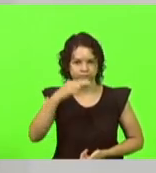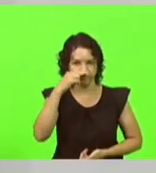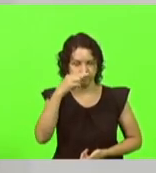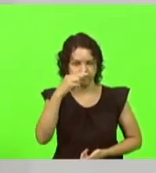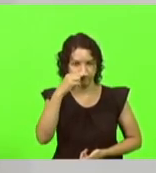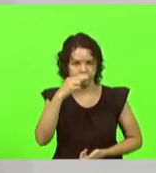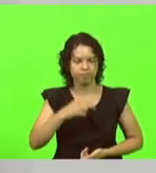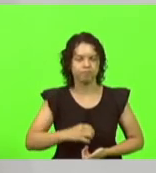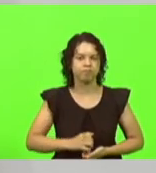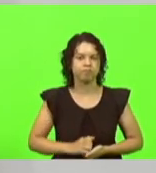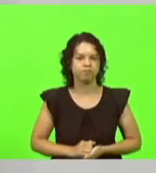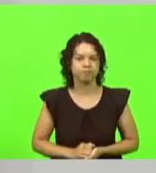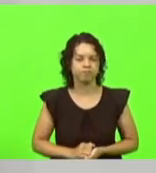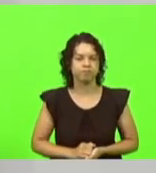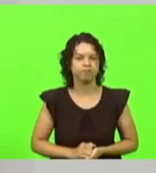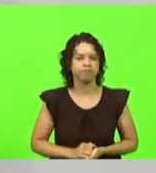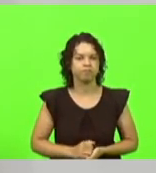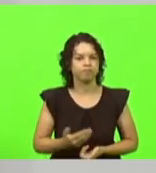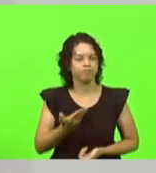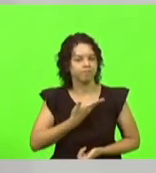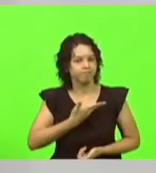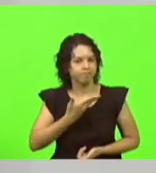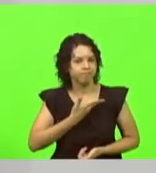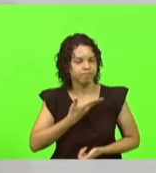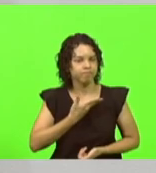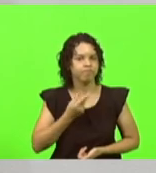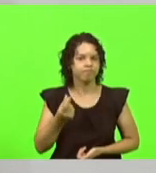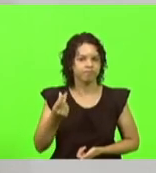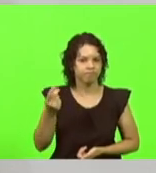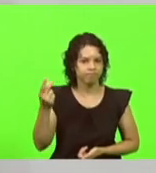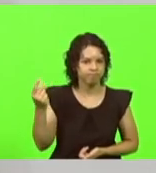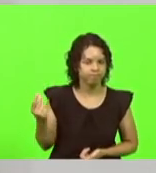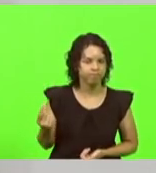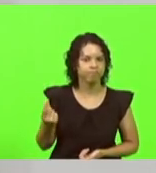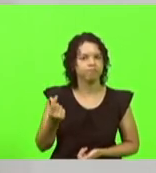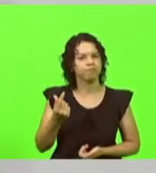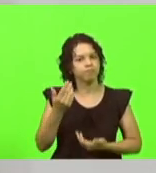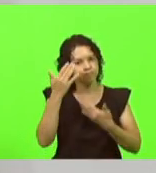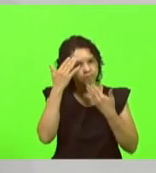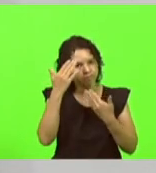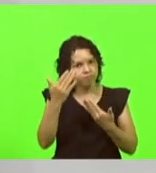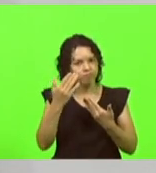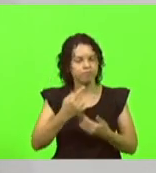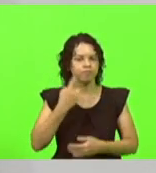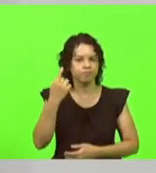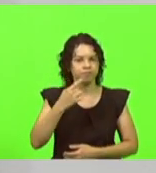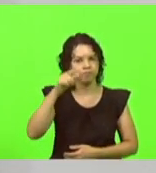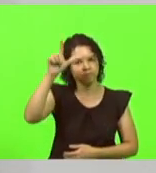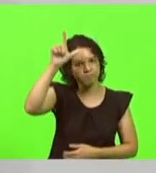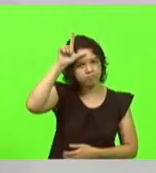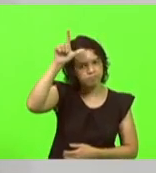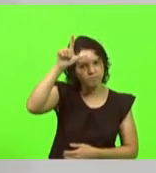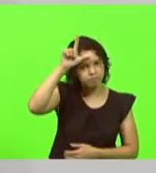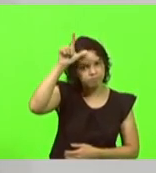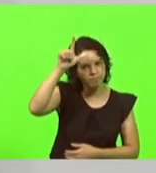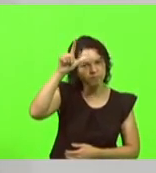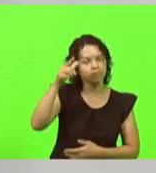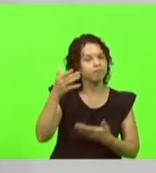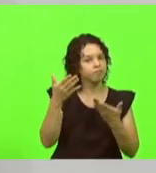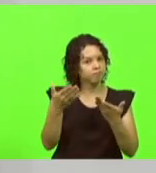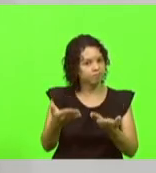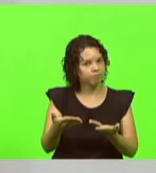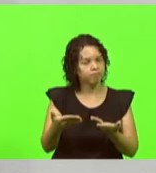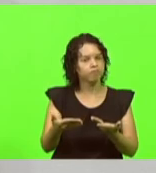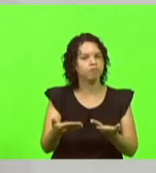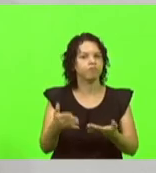velho companheiro, amigo. Muito obrigado, deputado Sargento Lima. Vossa Excelência,